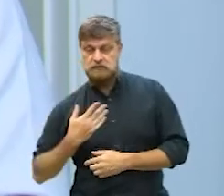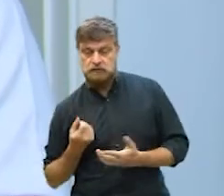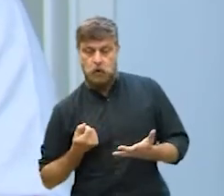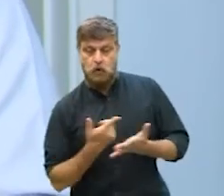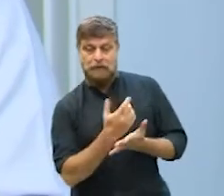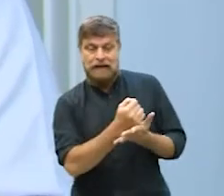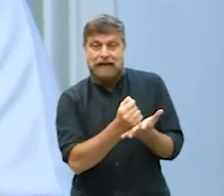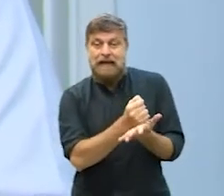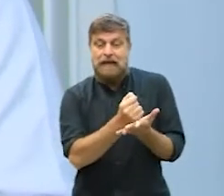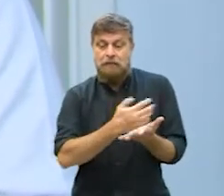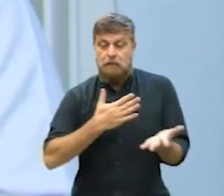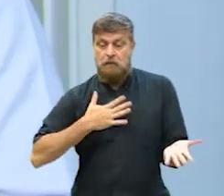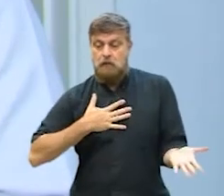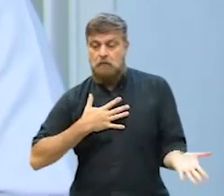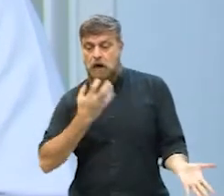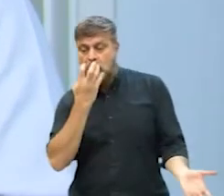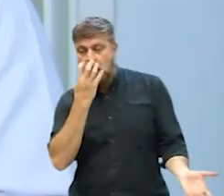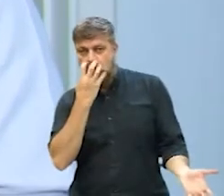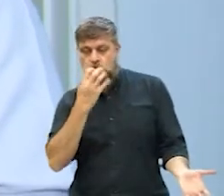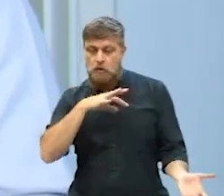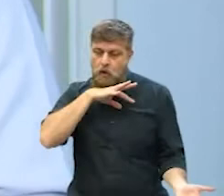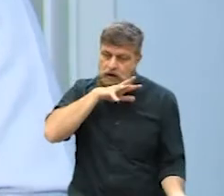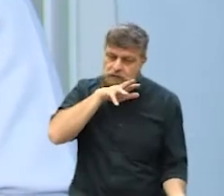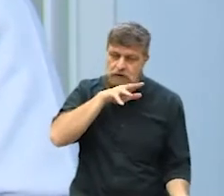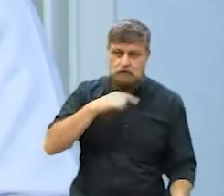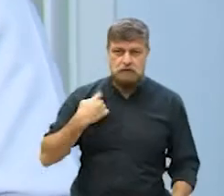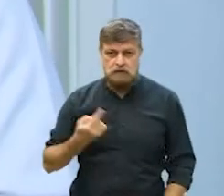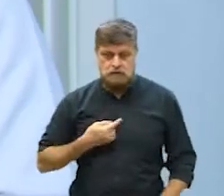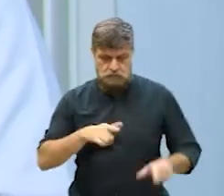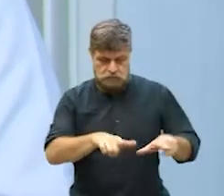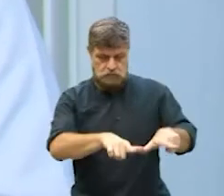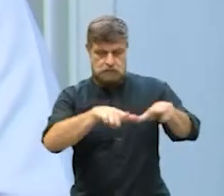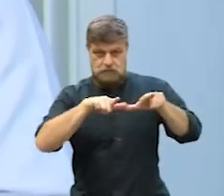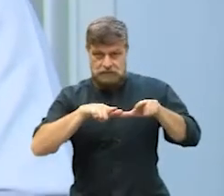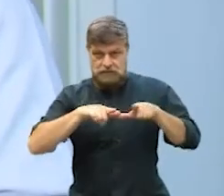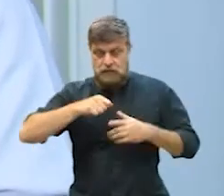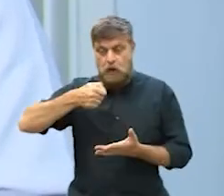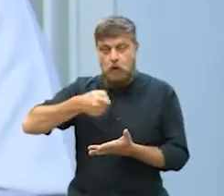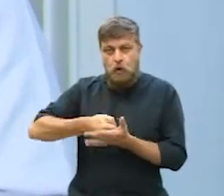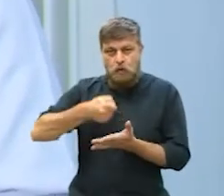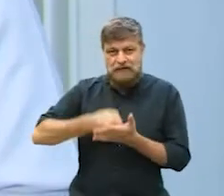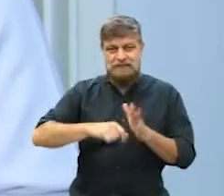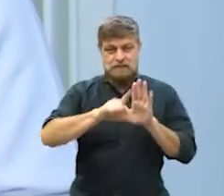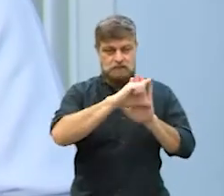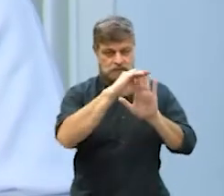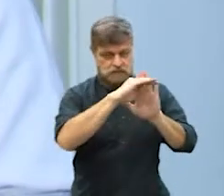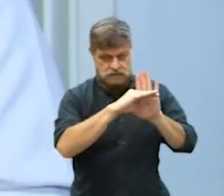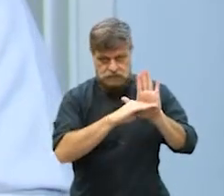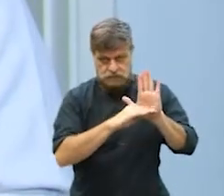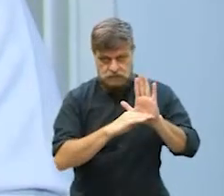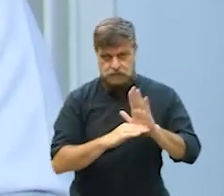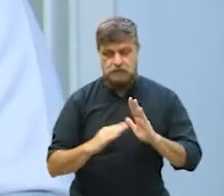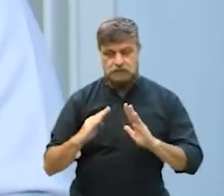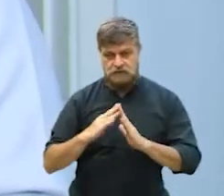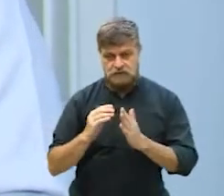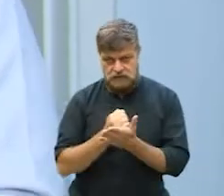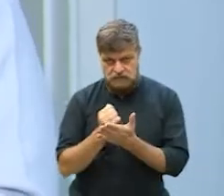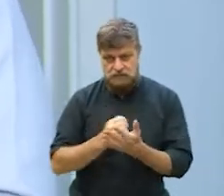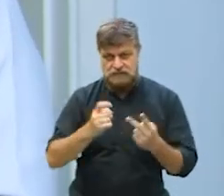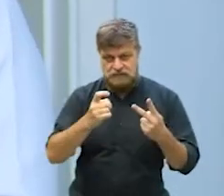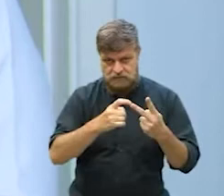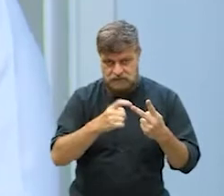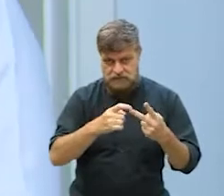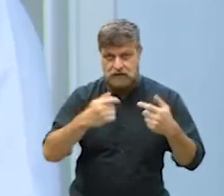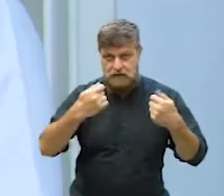decidir onde comprar o medicamento do animal. Então, a certificação pelo MAPA é uma exigência de legislação e as farmácias